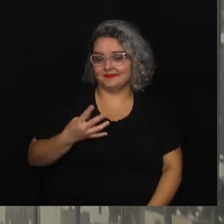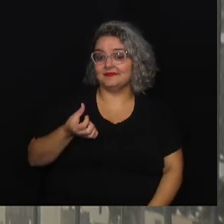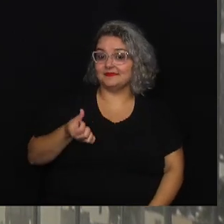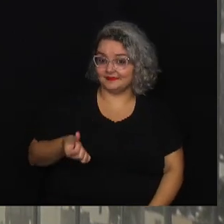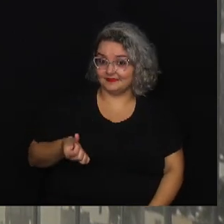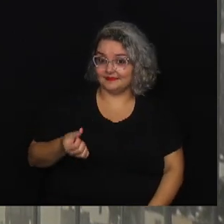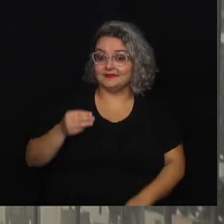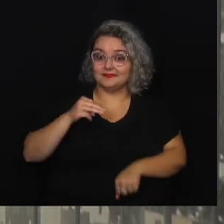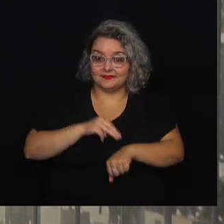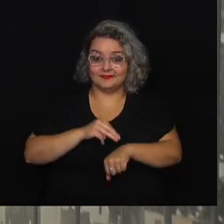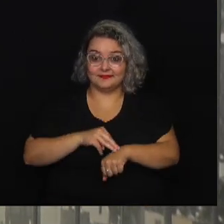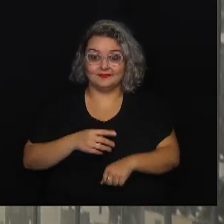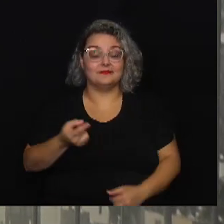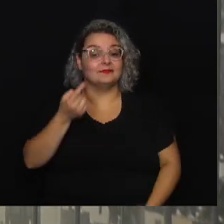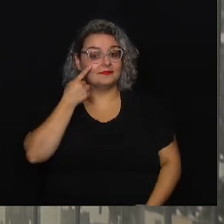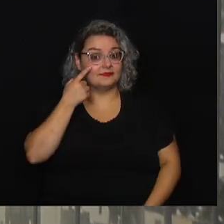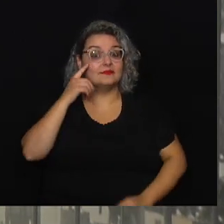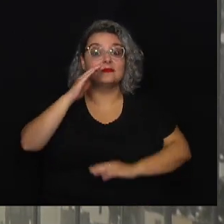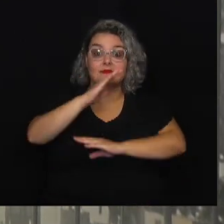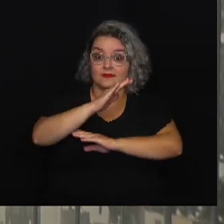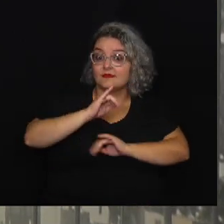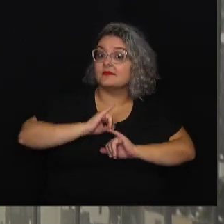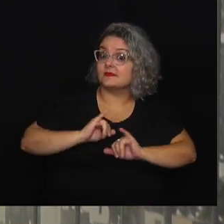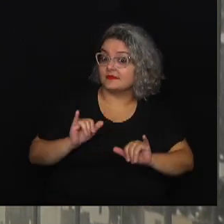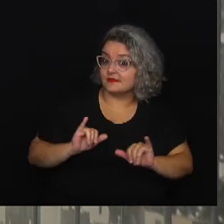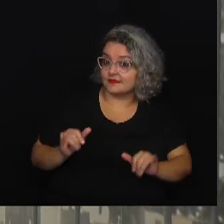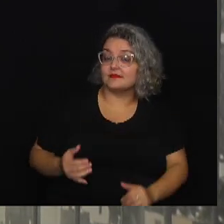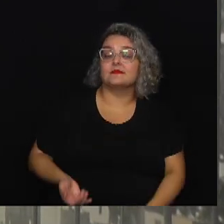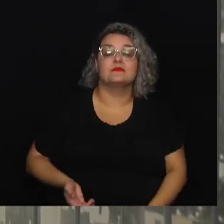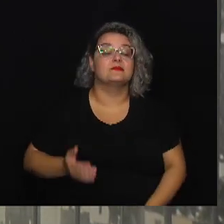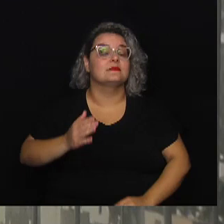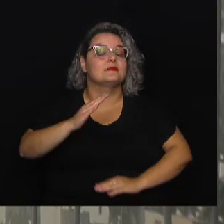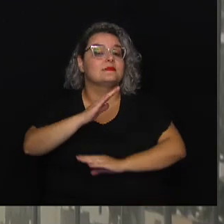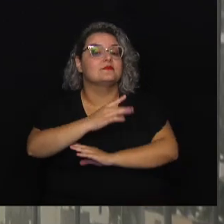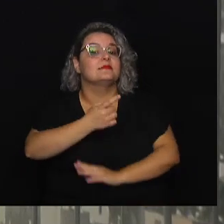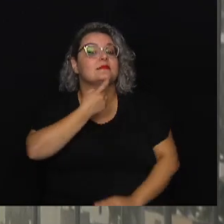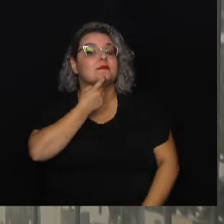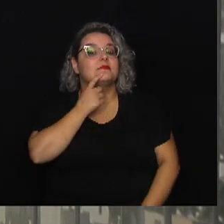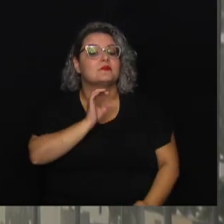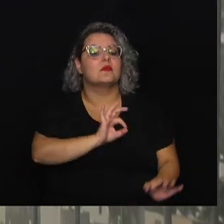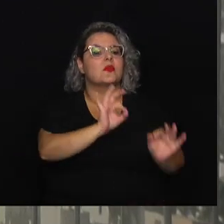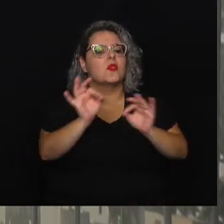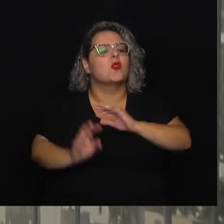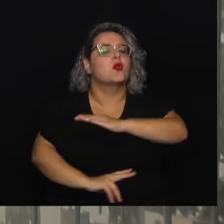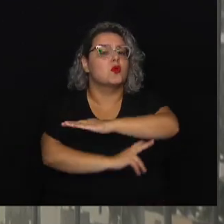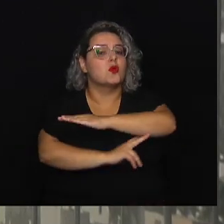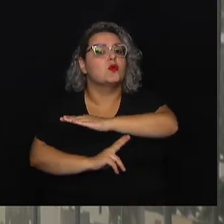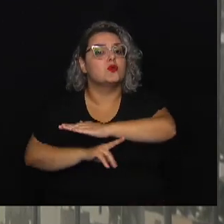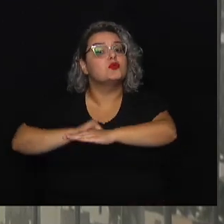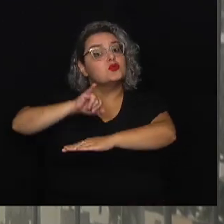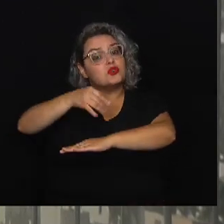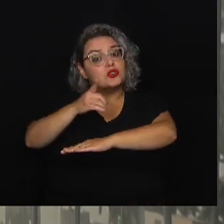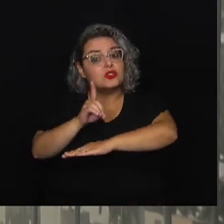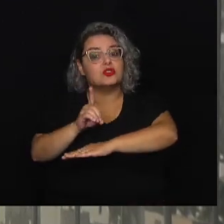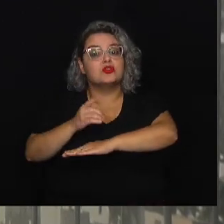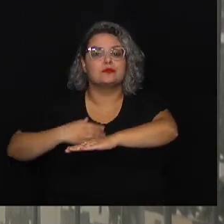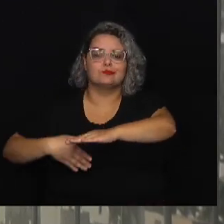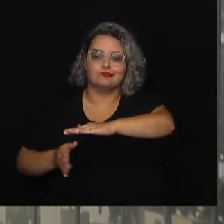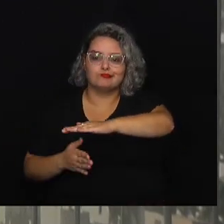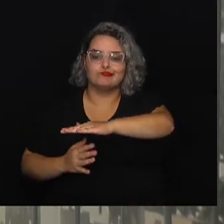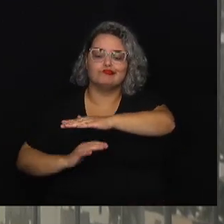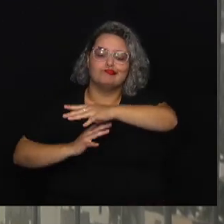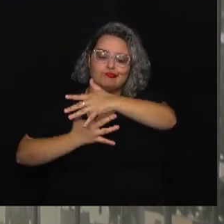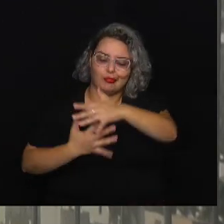11h mais 46. Olha só, a Câmara de Campinas acompanhou o início das obras da ponte no Jardim das Bandeiras, destruída